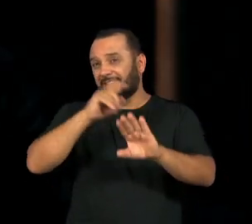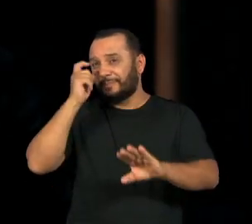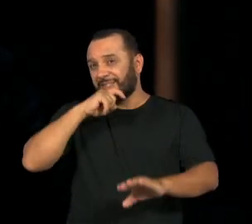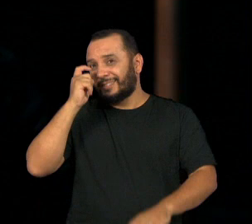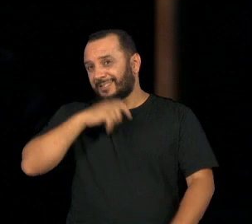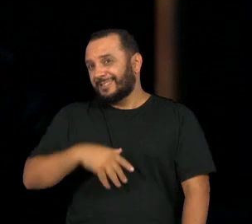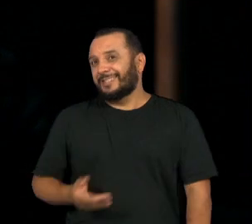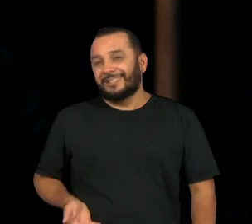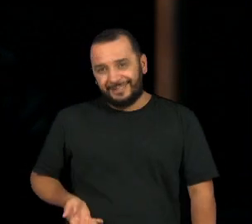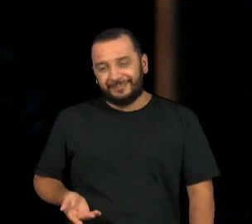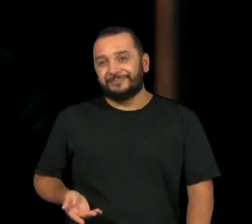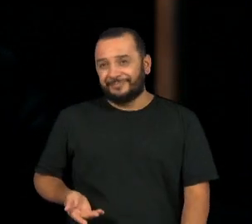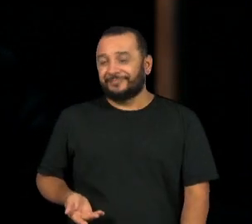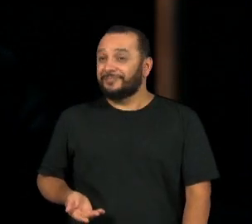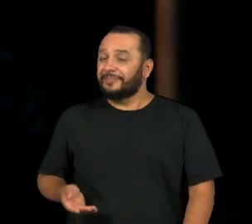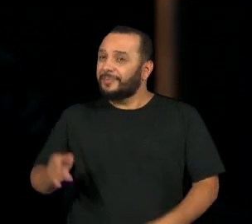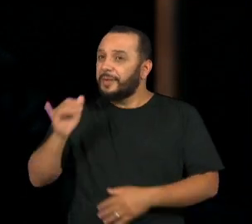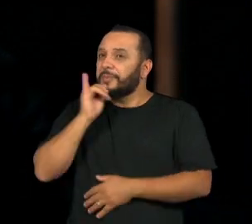escuto